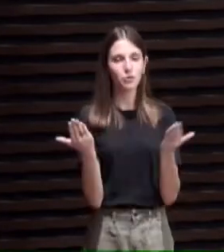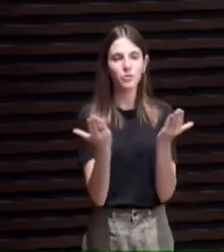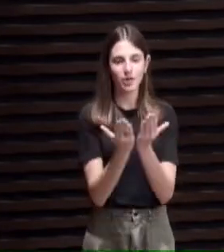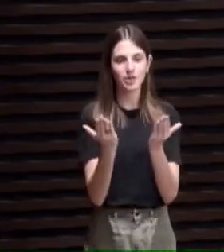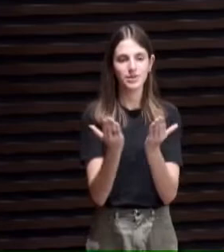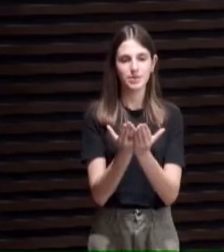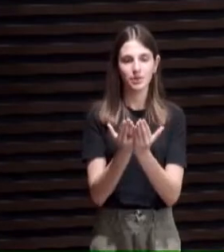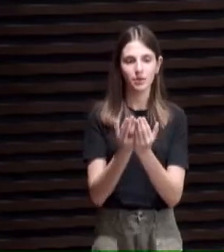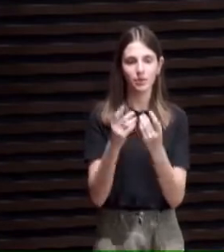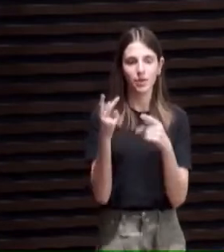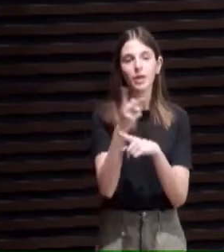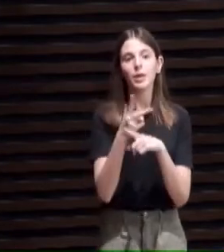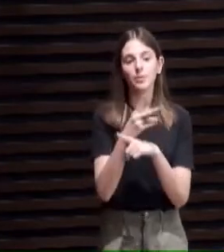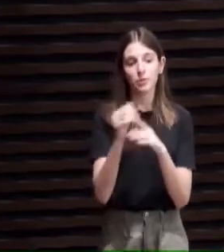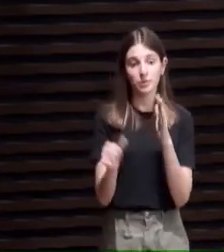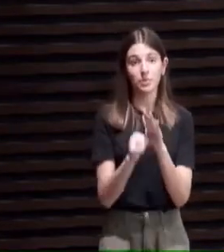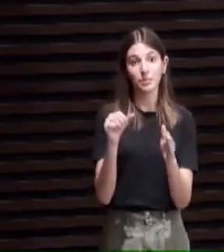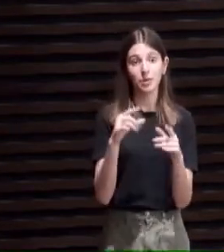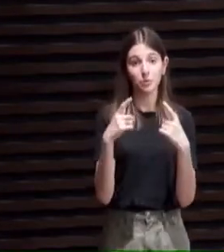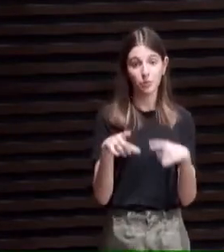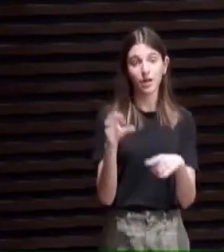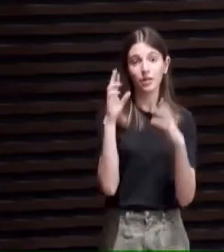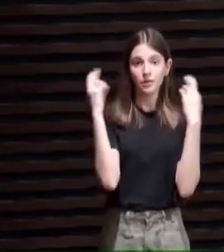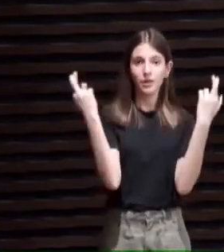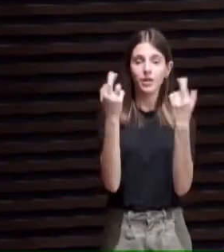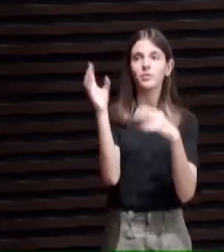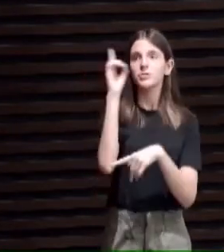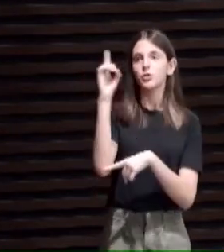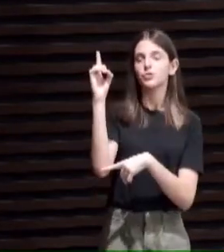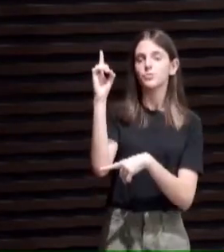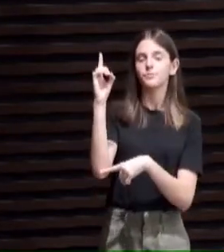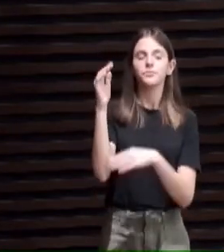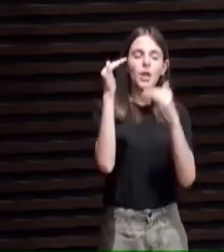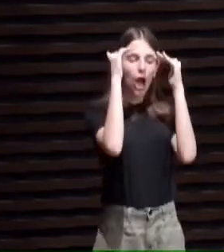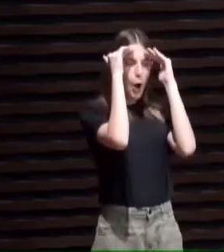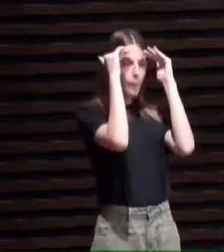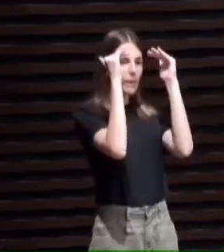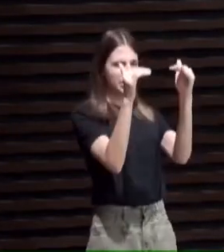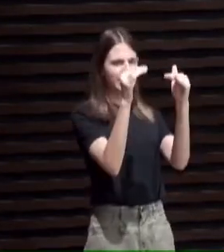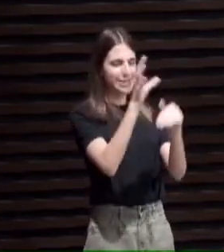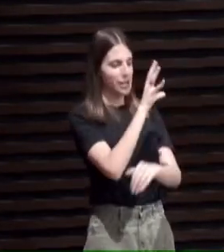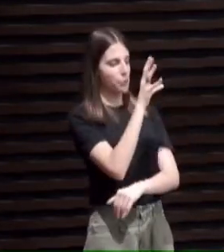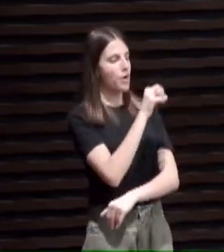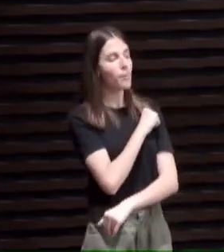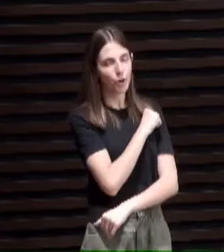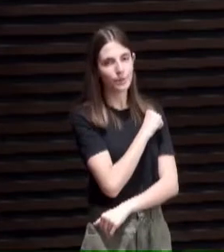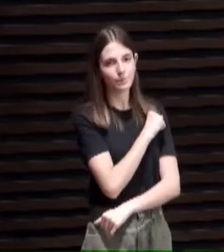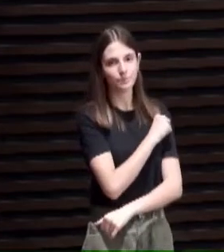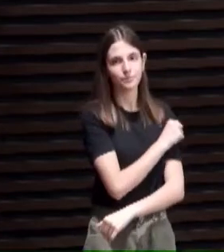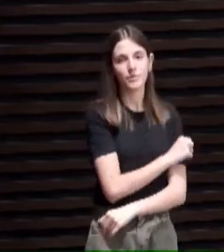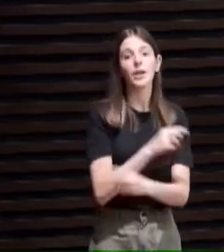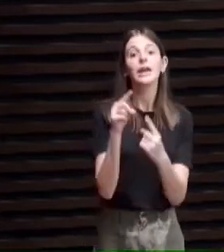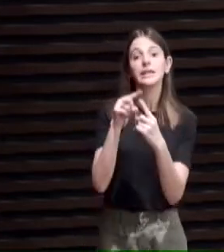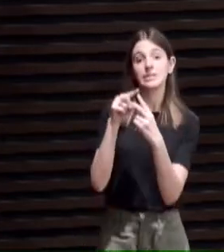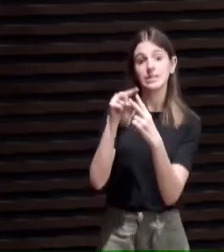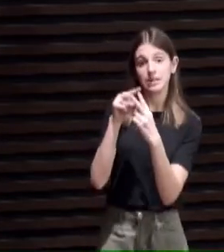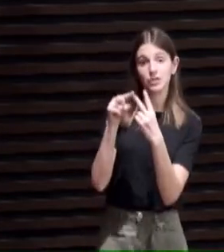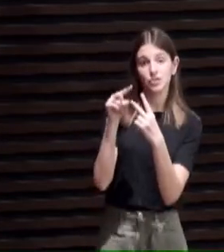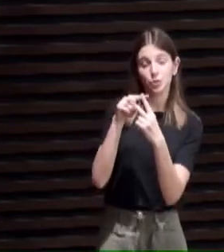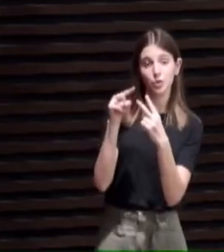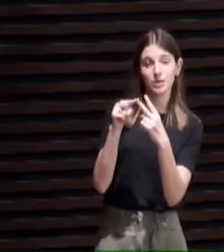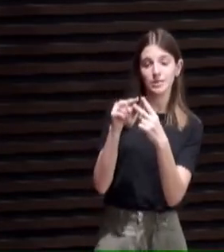de Deus? Obediência e amor. A obediência e o amor são os sinais de que